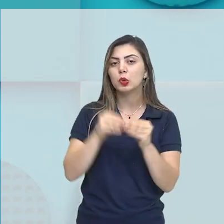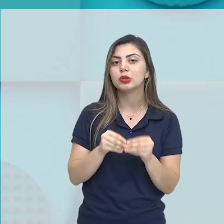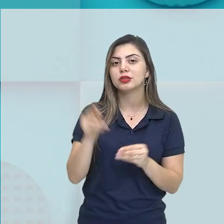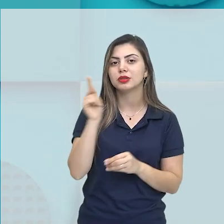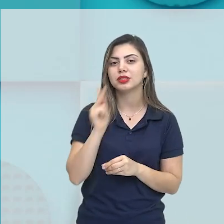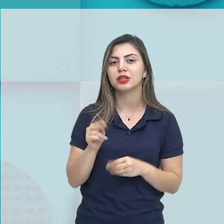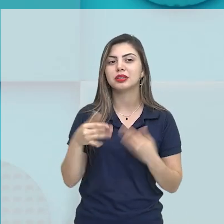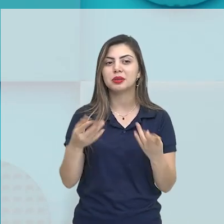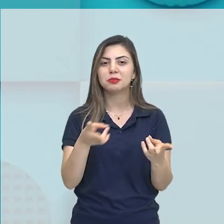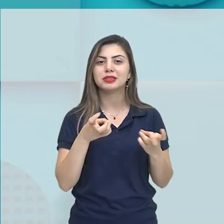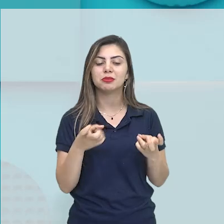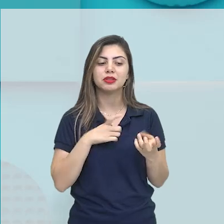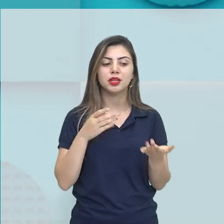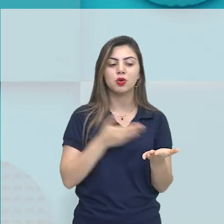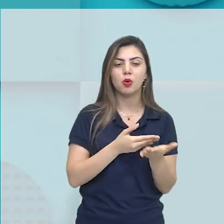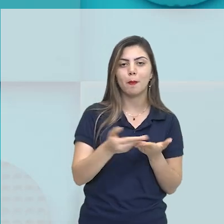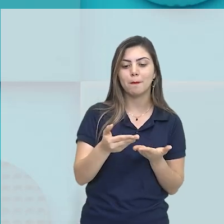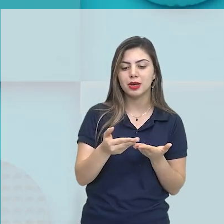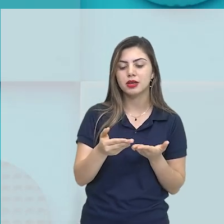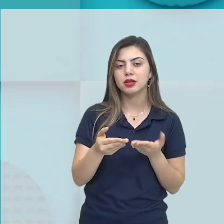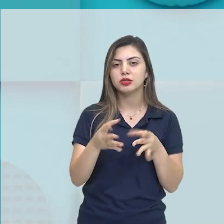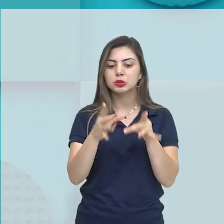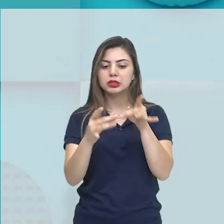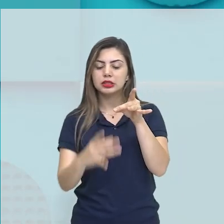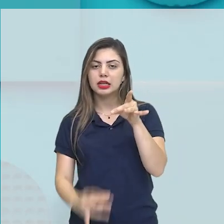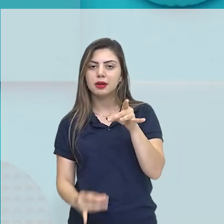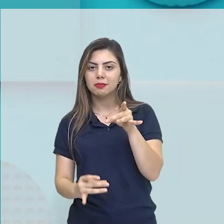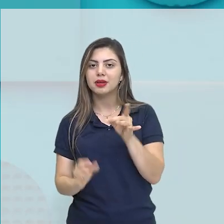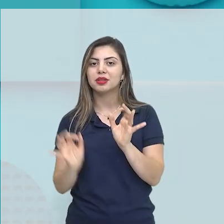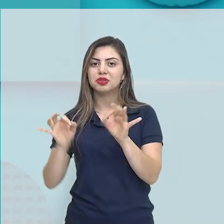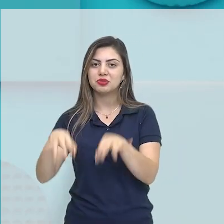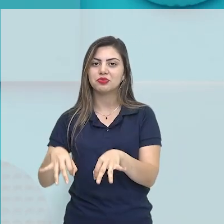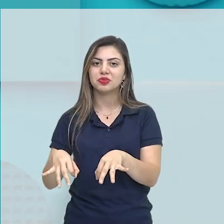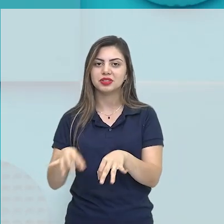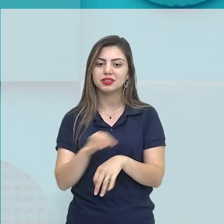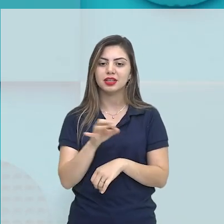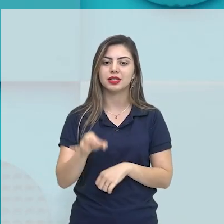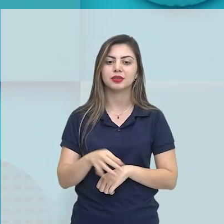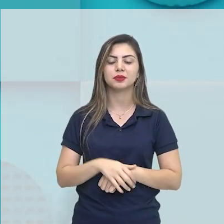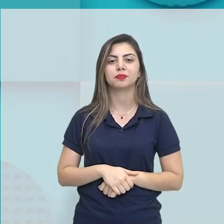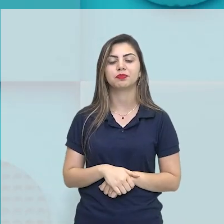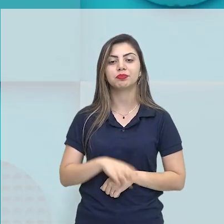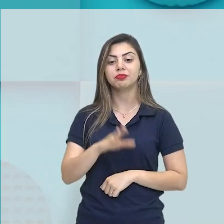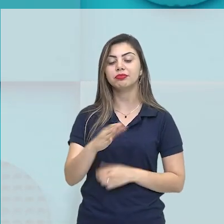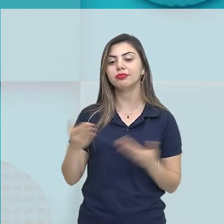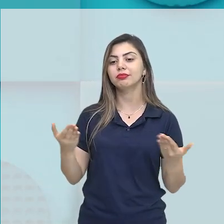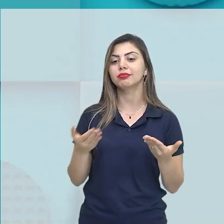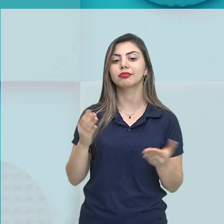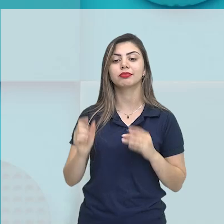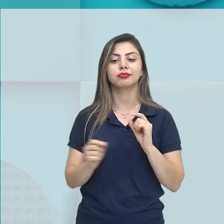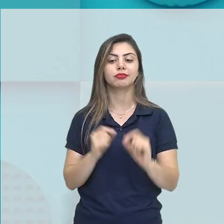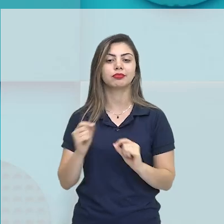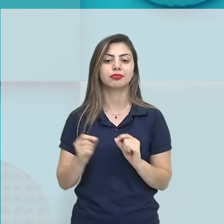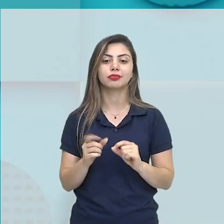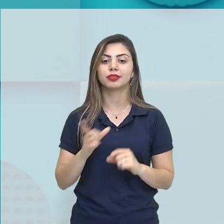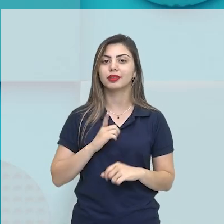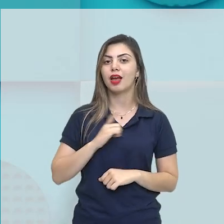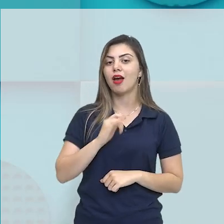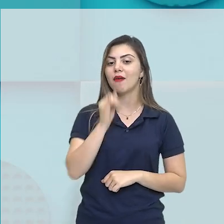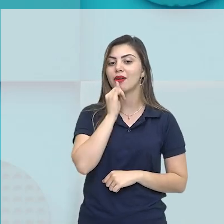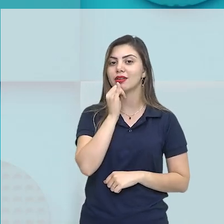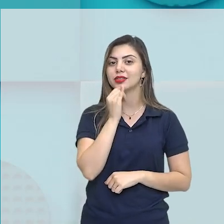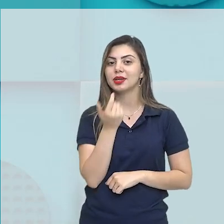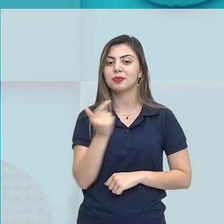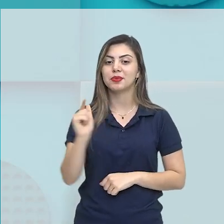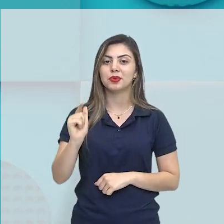tem o início, meio e fim da história. Então, nós vamos agora para mais um exemplo aí